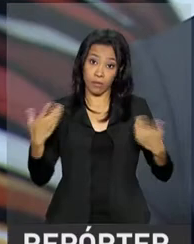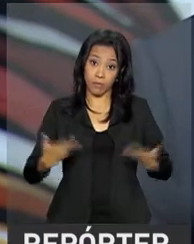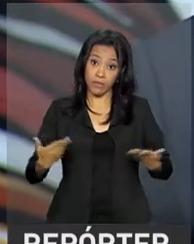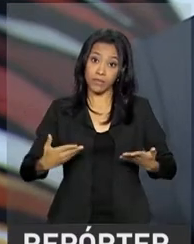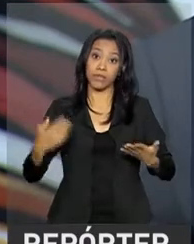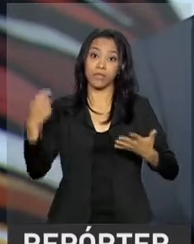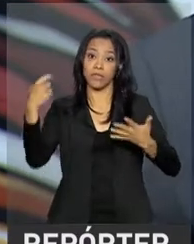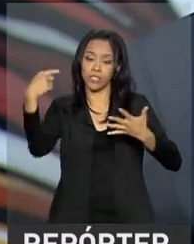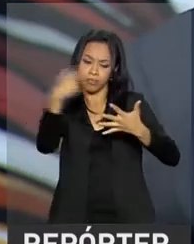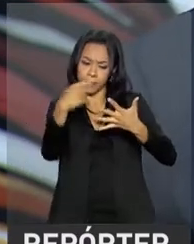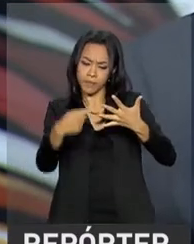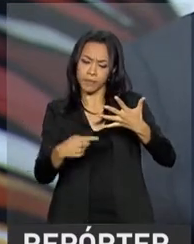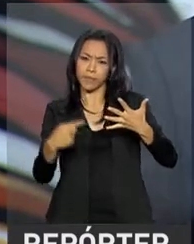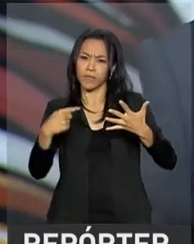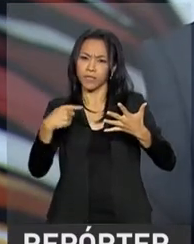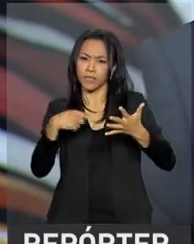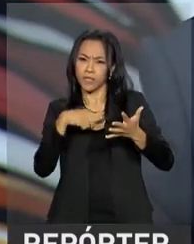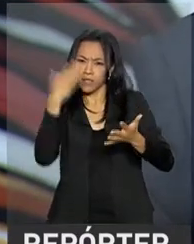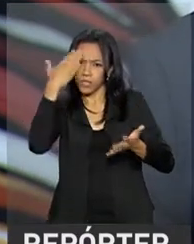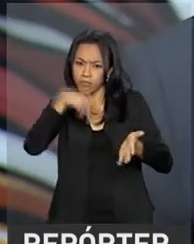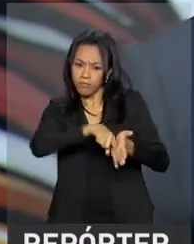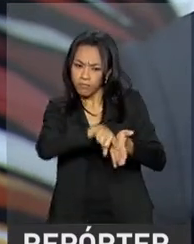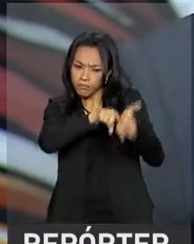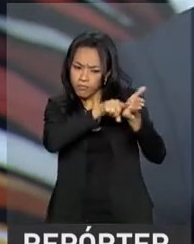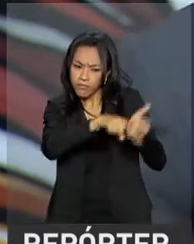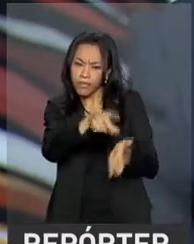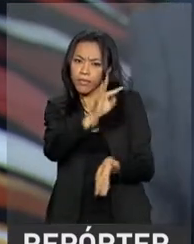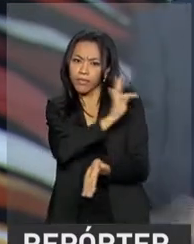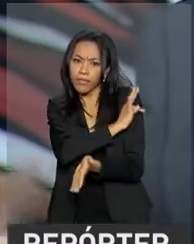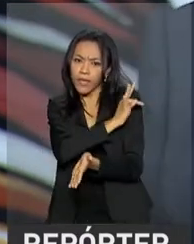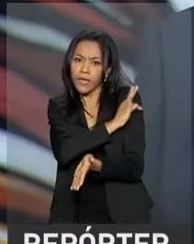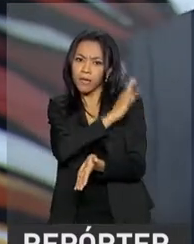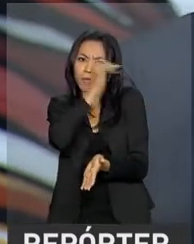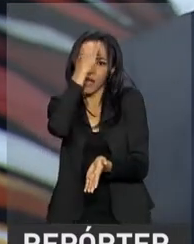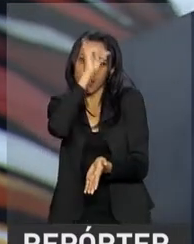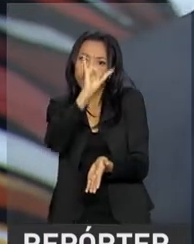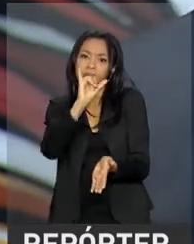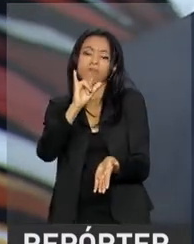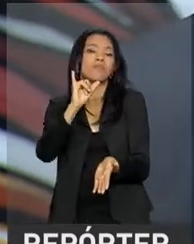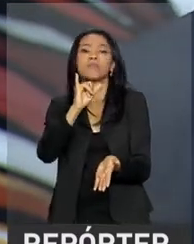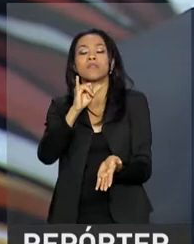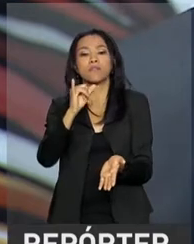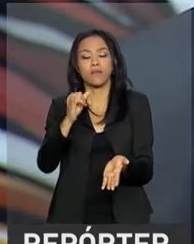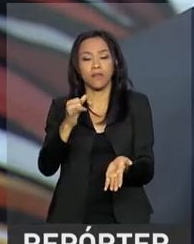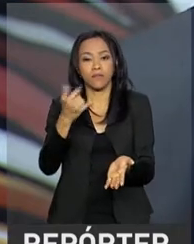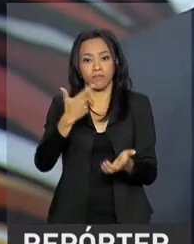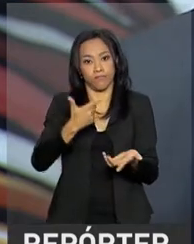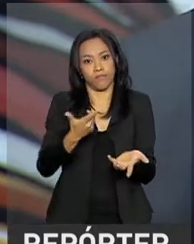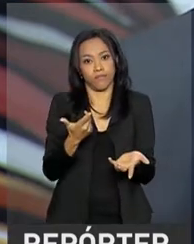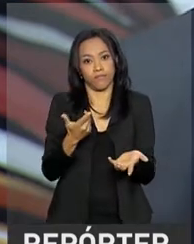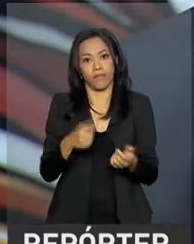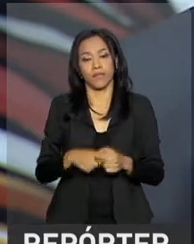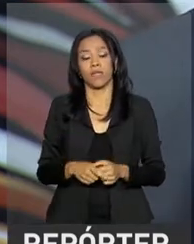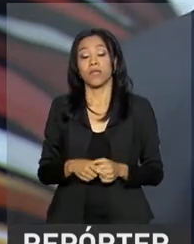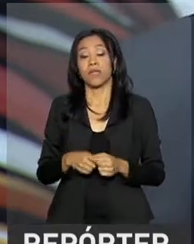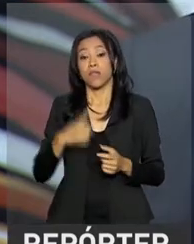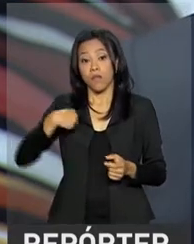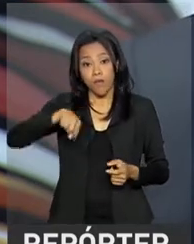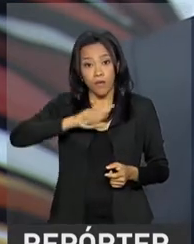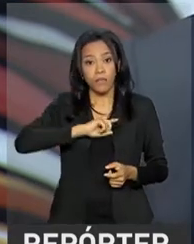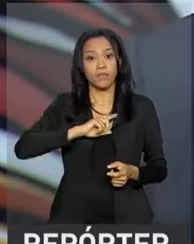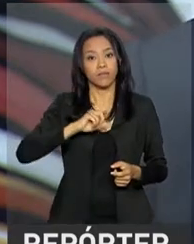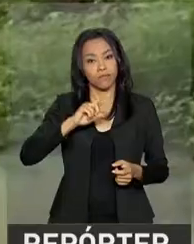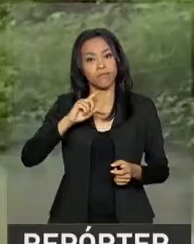técnicos que justificassem barra nós entendemos que essas esses motivos